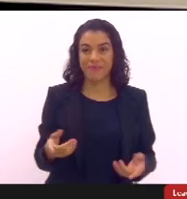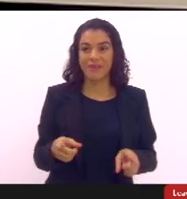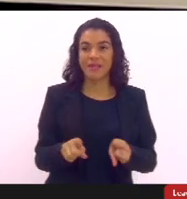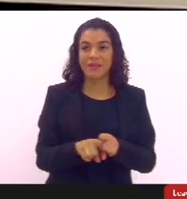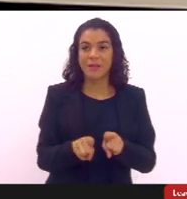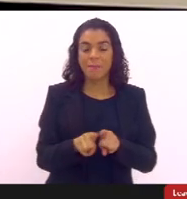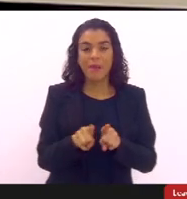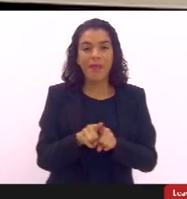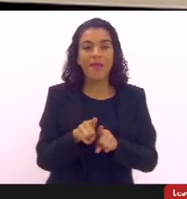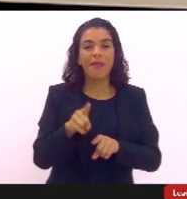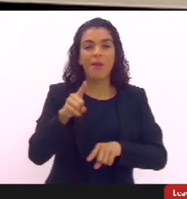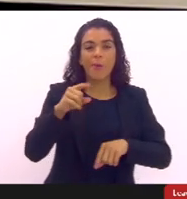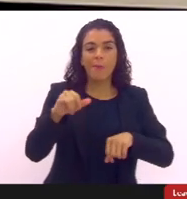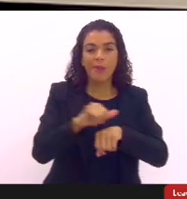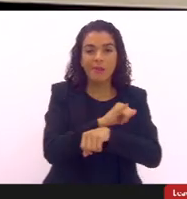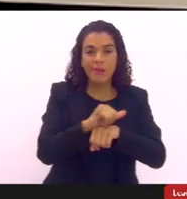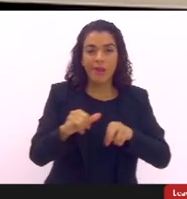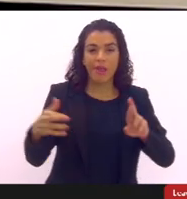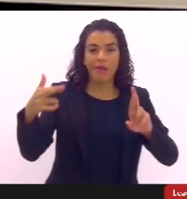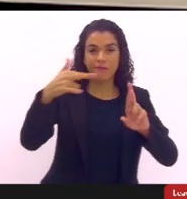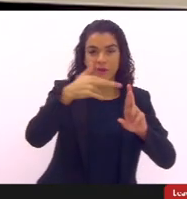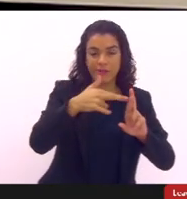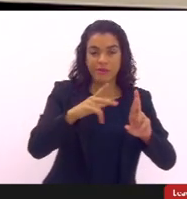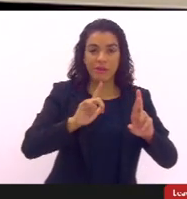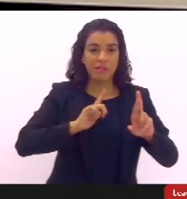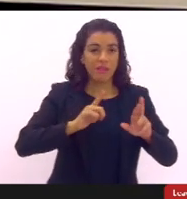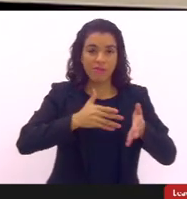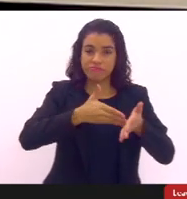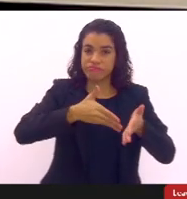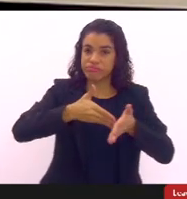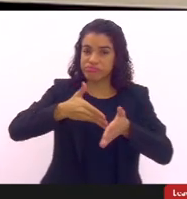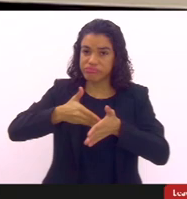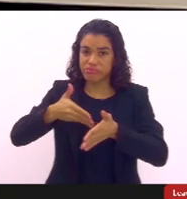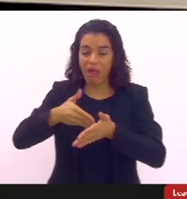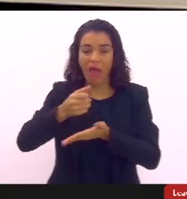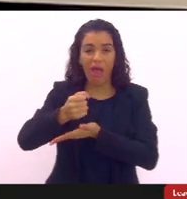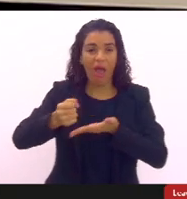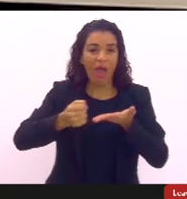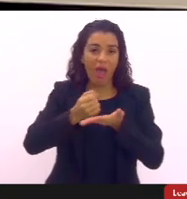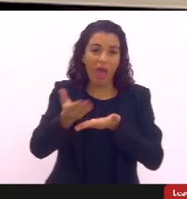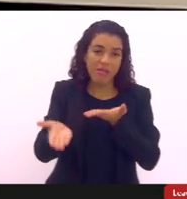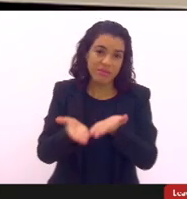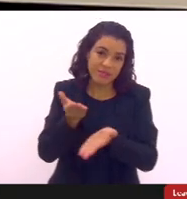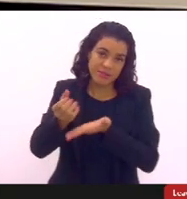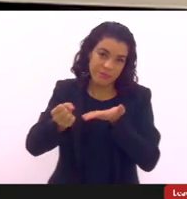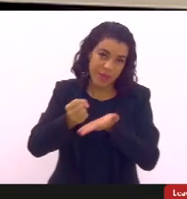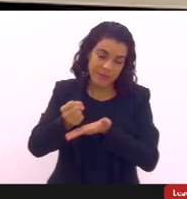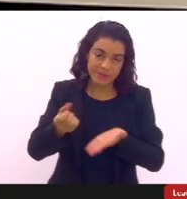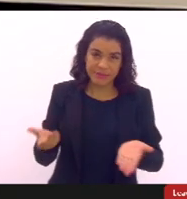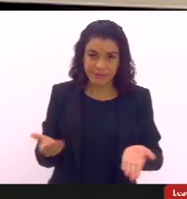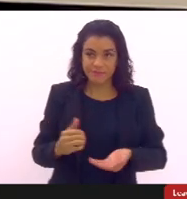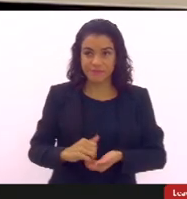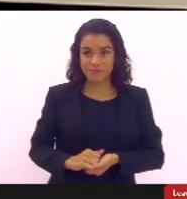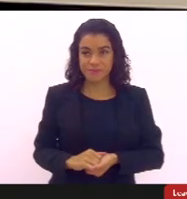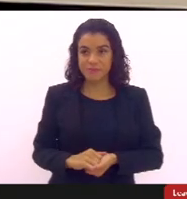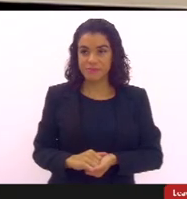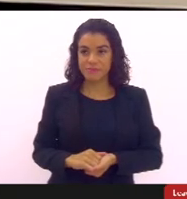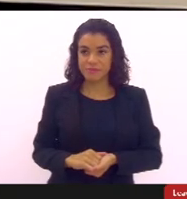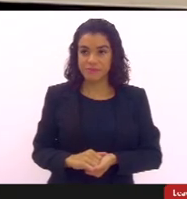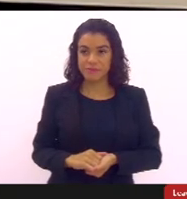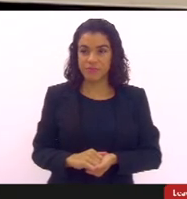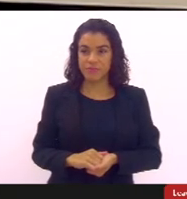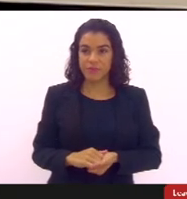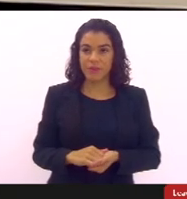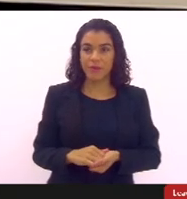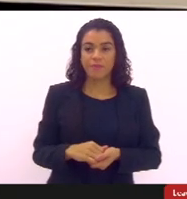de referência, a atenção, o enfrentamento à tuberculose fica restringindo a atenção básica por parte das equipes de